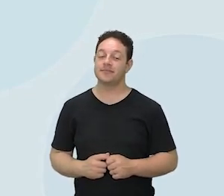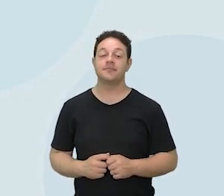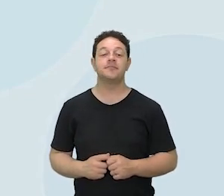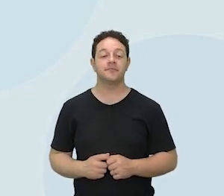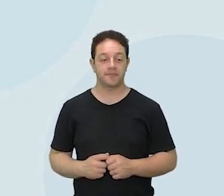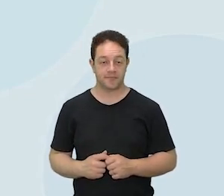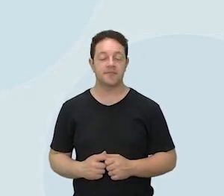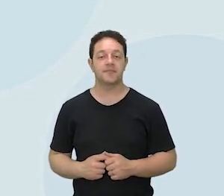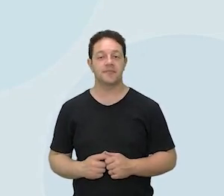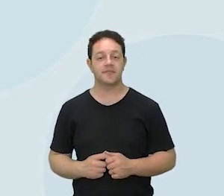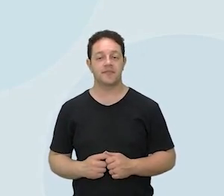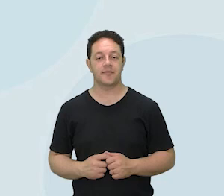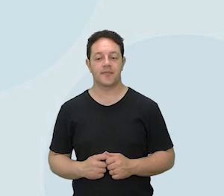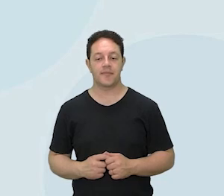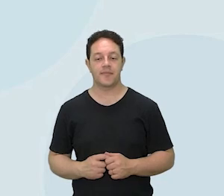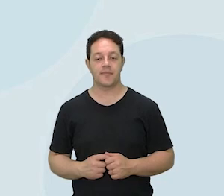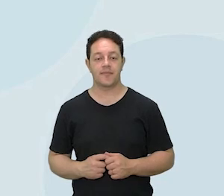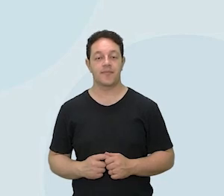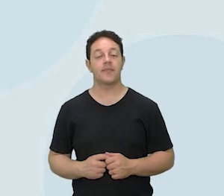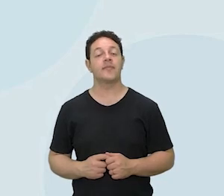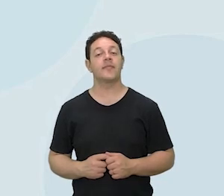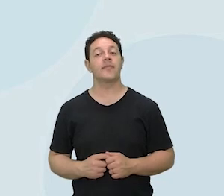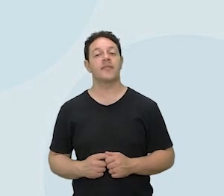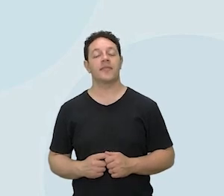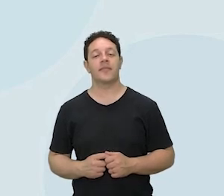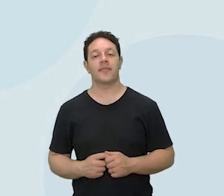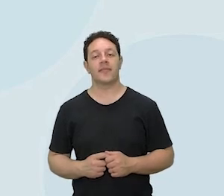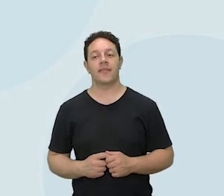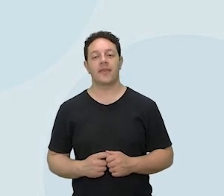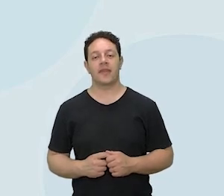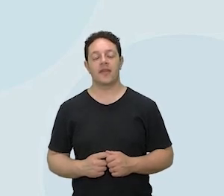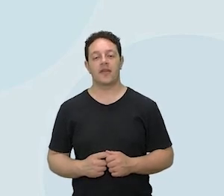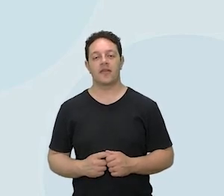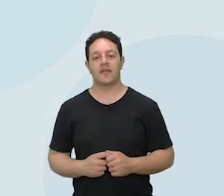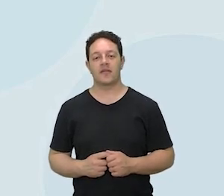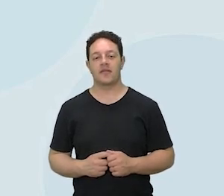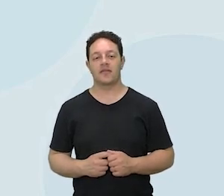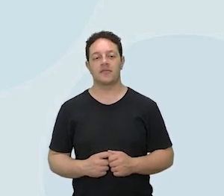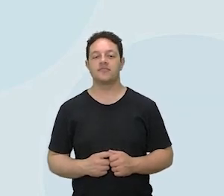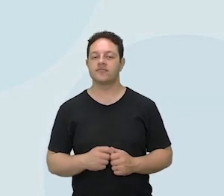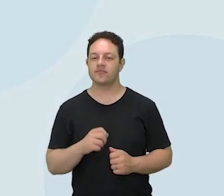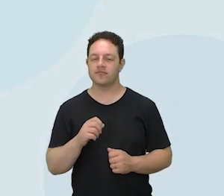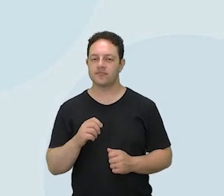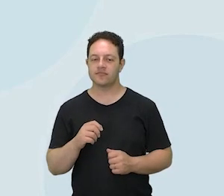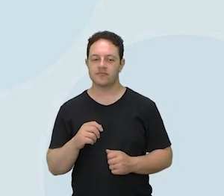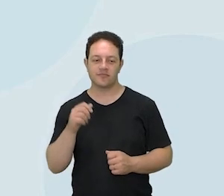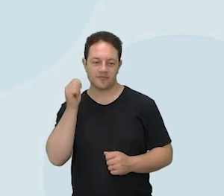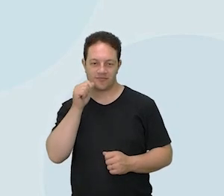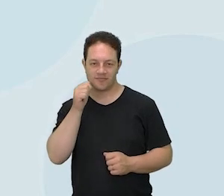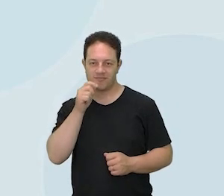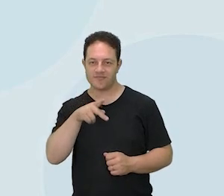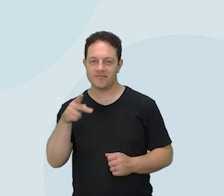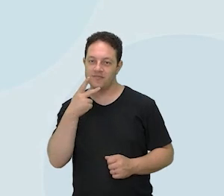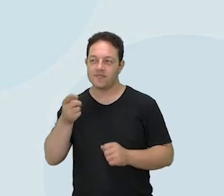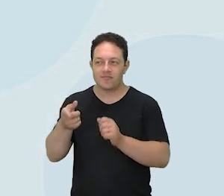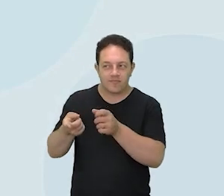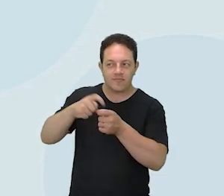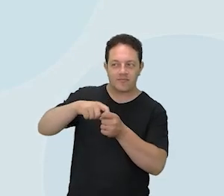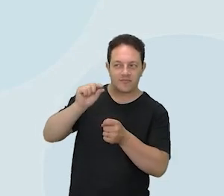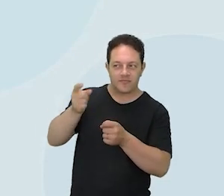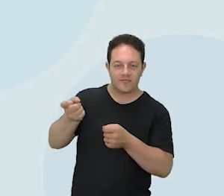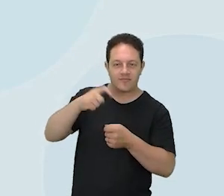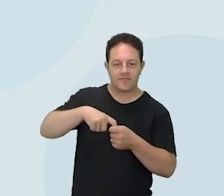Bom, e aí a gente pode... Antes, vamos voltar um pouquinho,